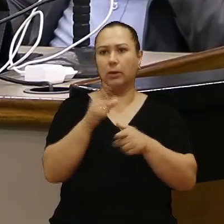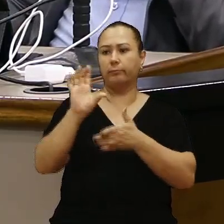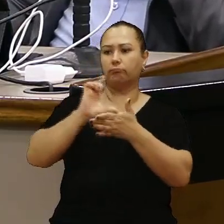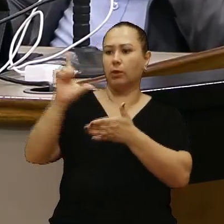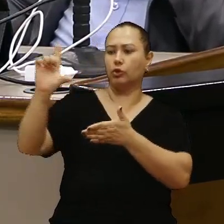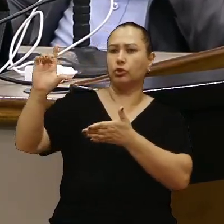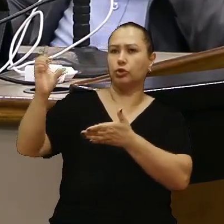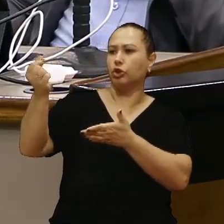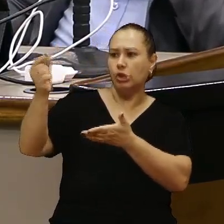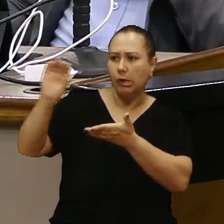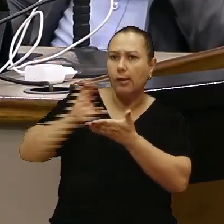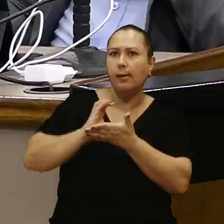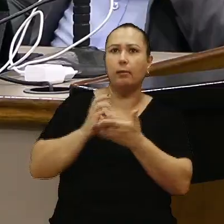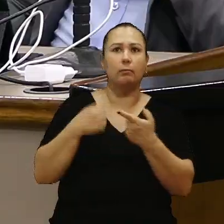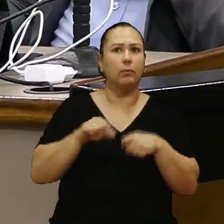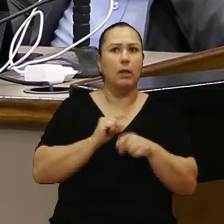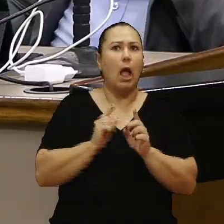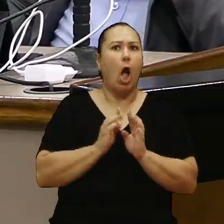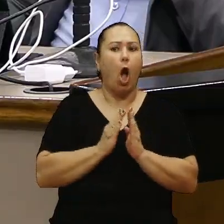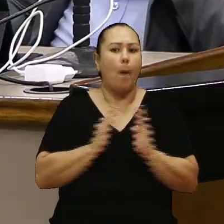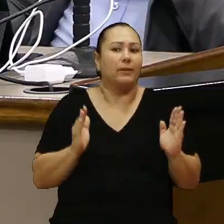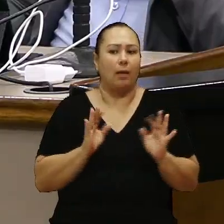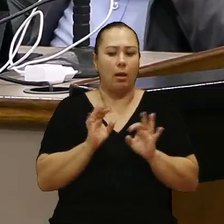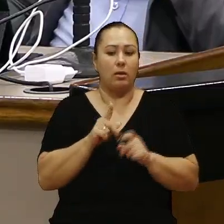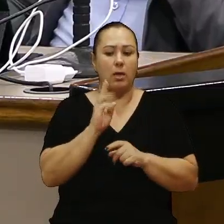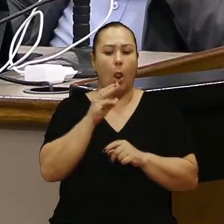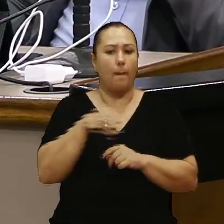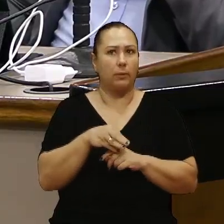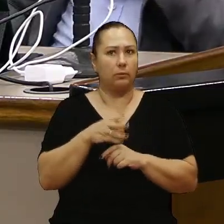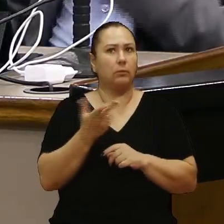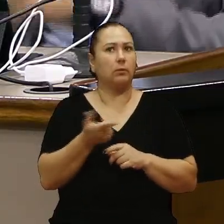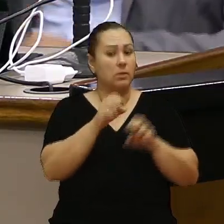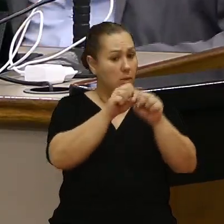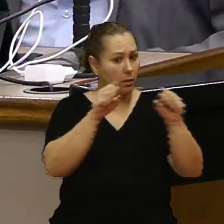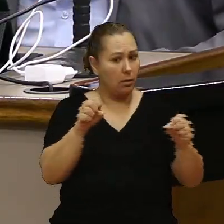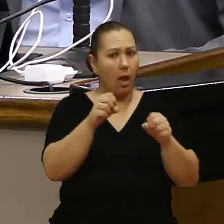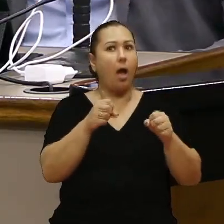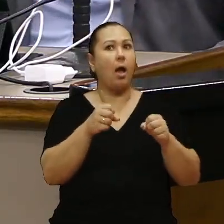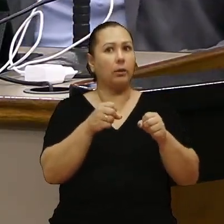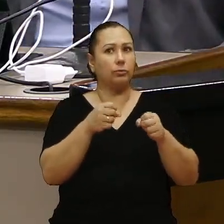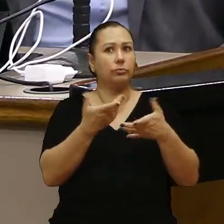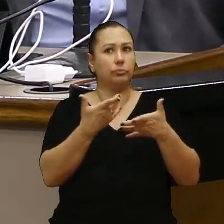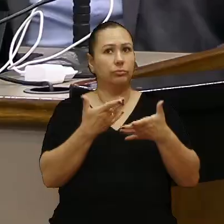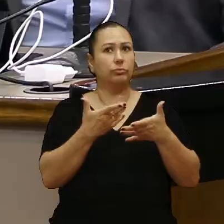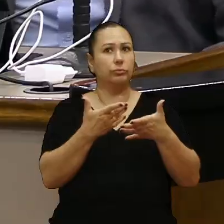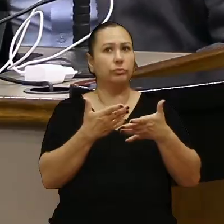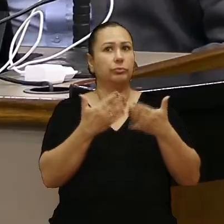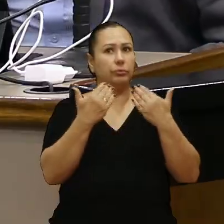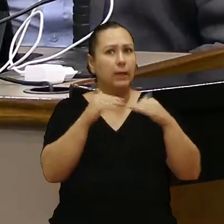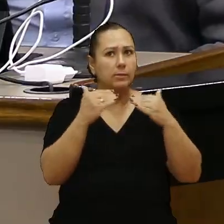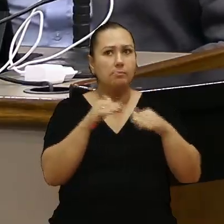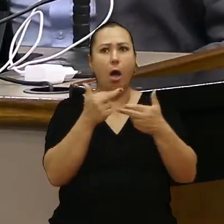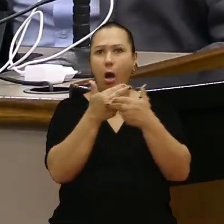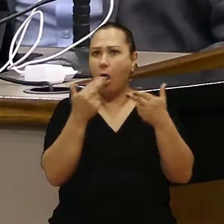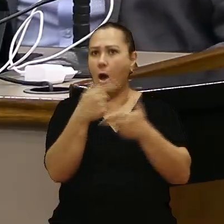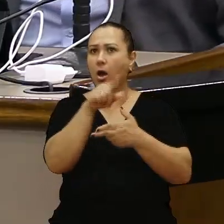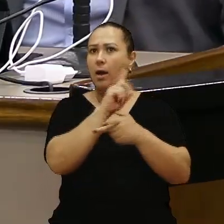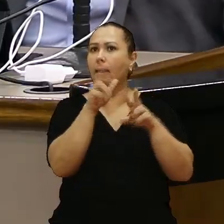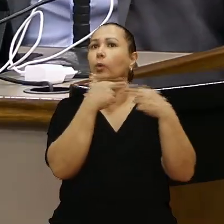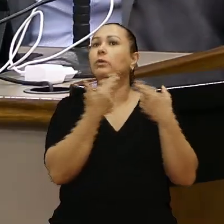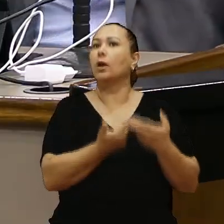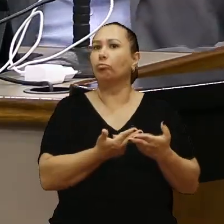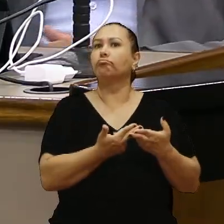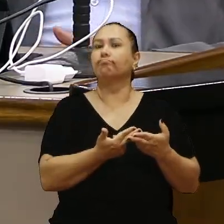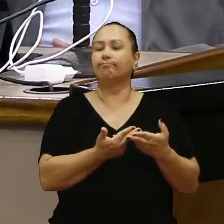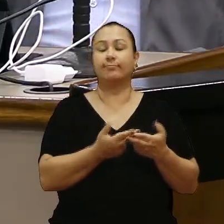ia ter aumento da quilometragem. Dito pelo secretário de Transportes ao presidente da Câmara, conforme a reunião. Na